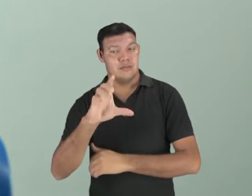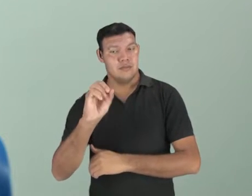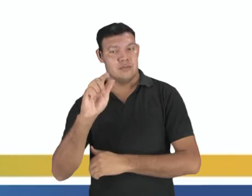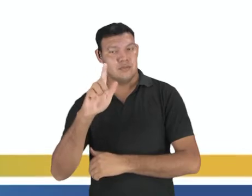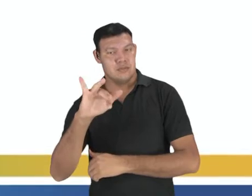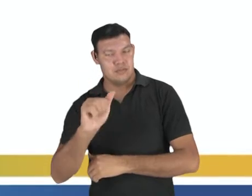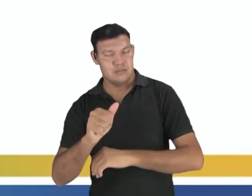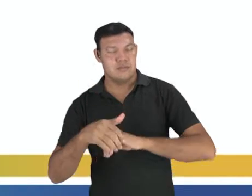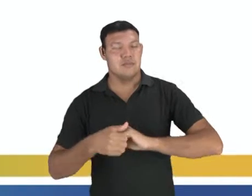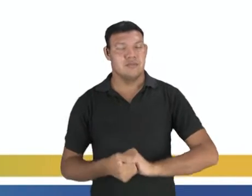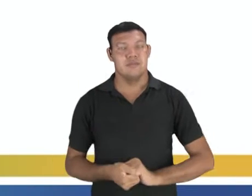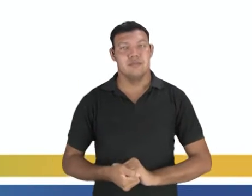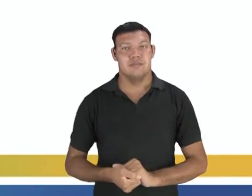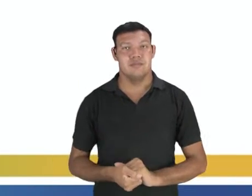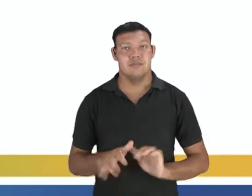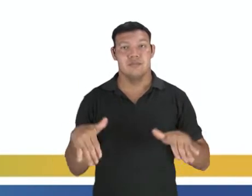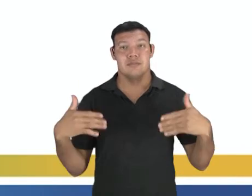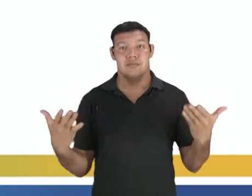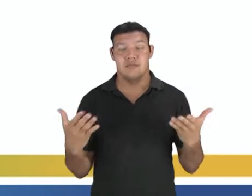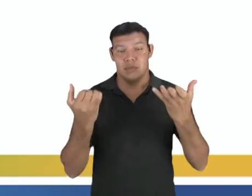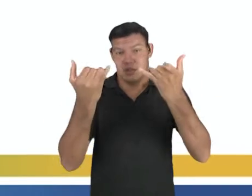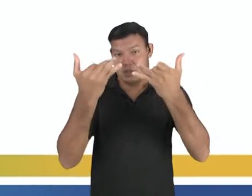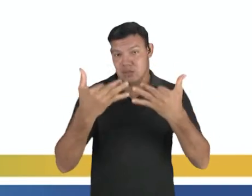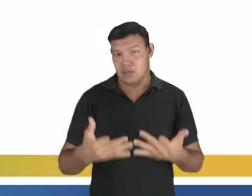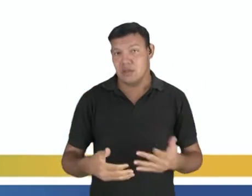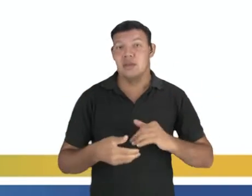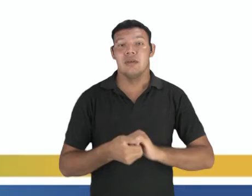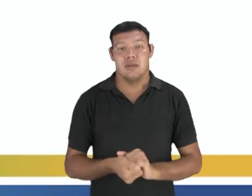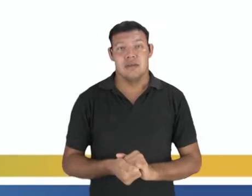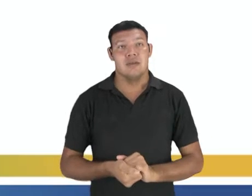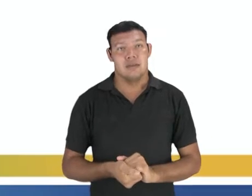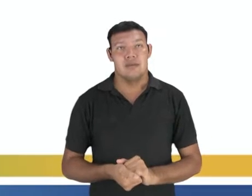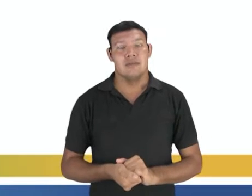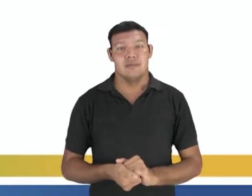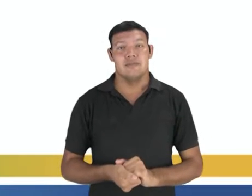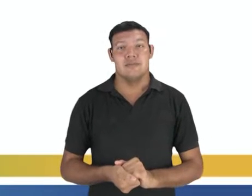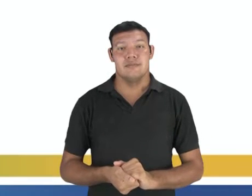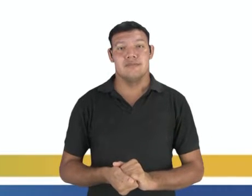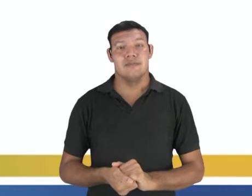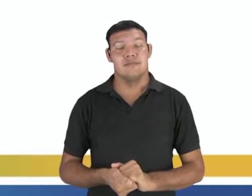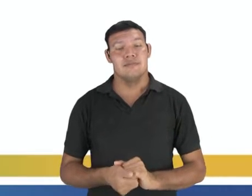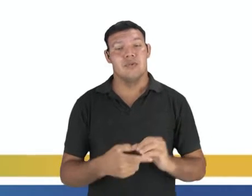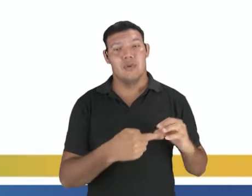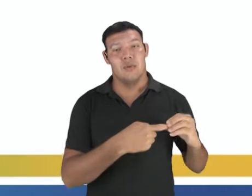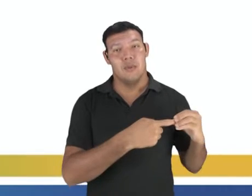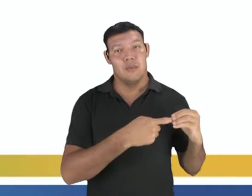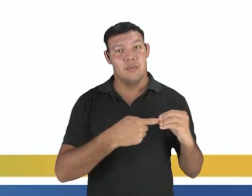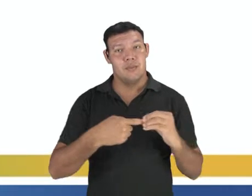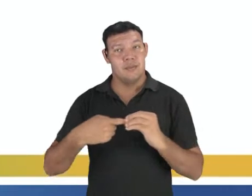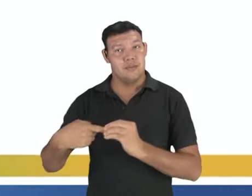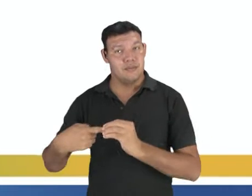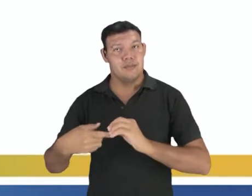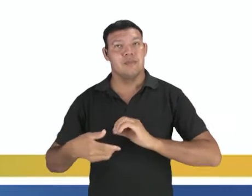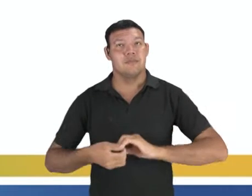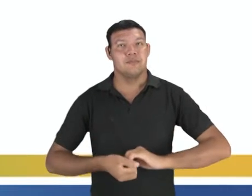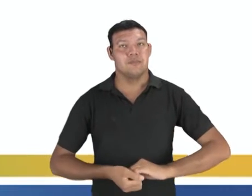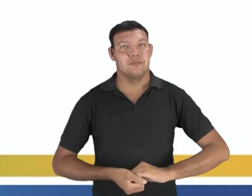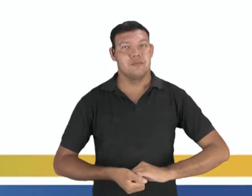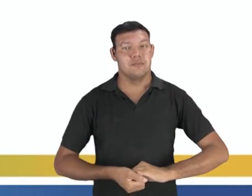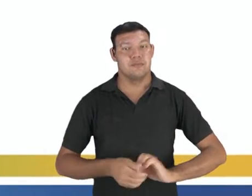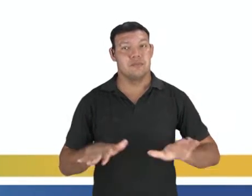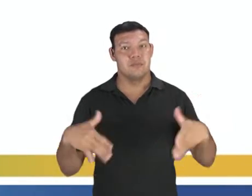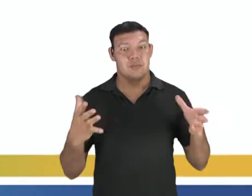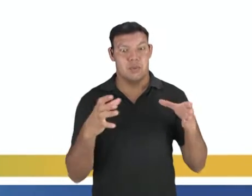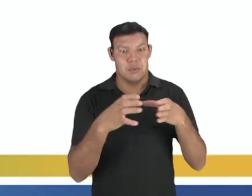lá? Então, para a gente começar, a gente vai falar um pouquinho sobre o reino protoctista, ou reino protista.